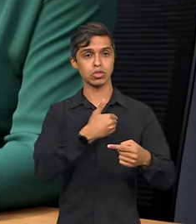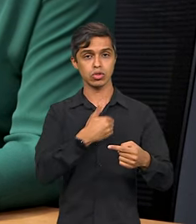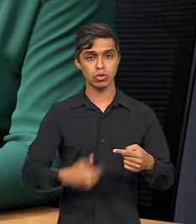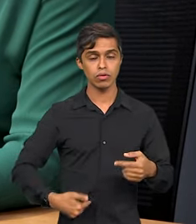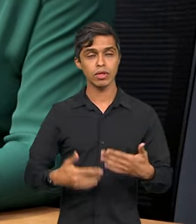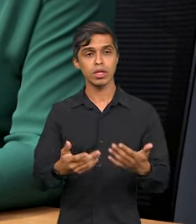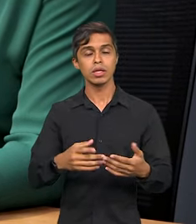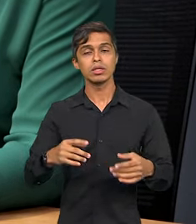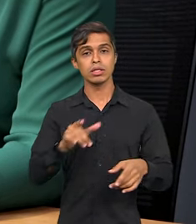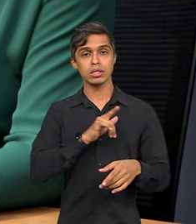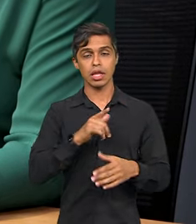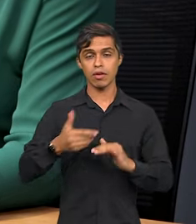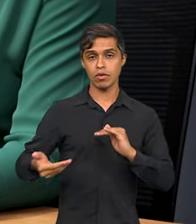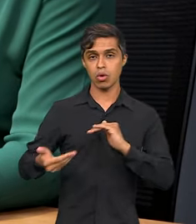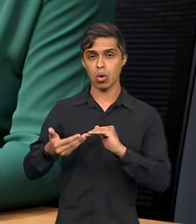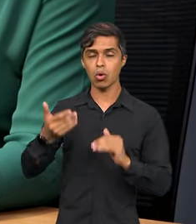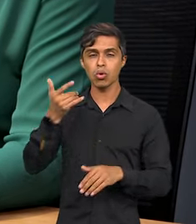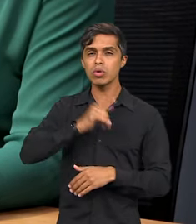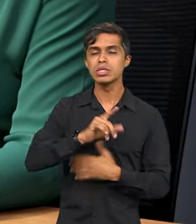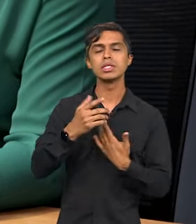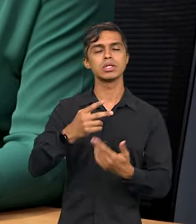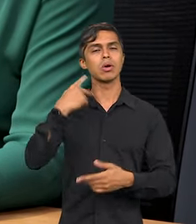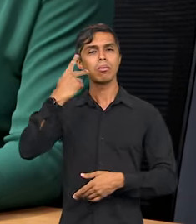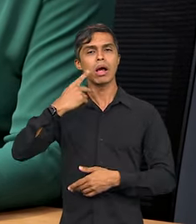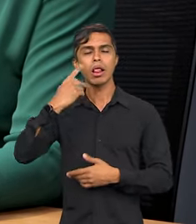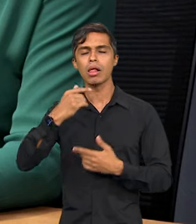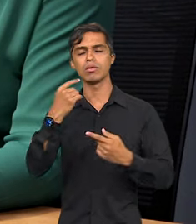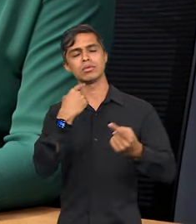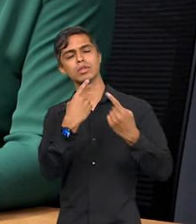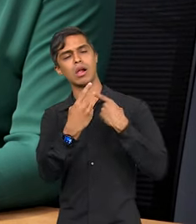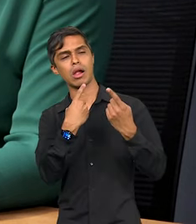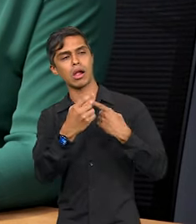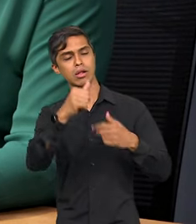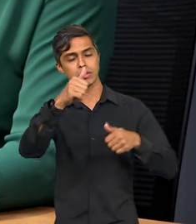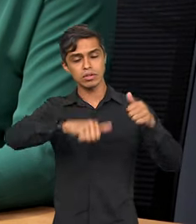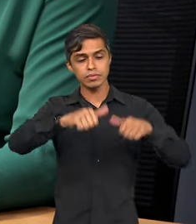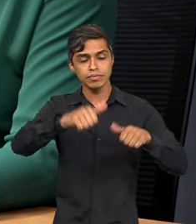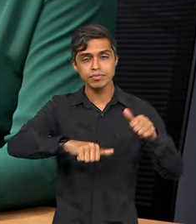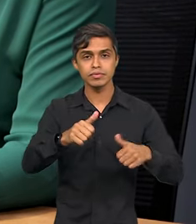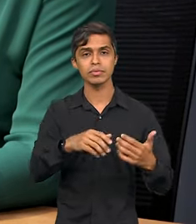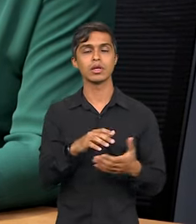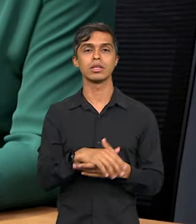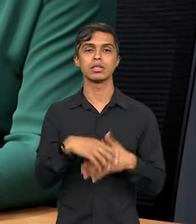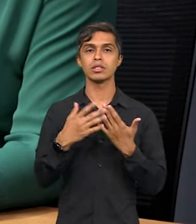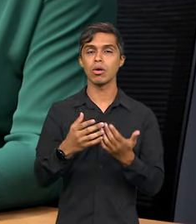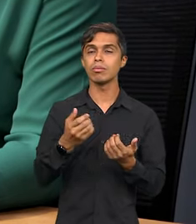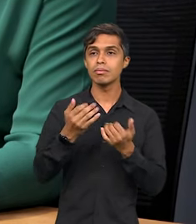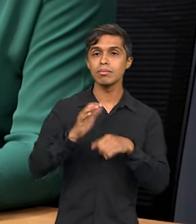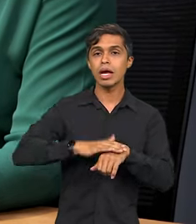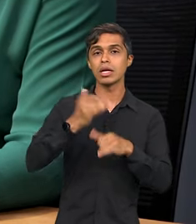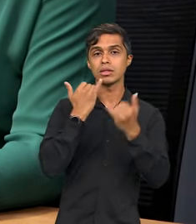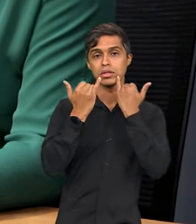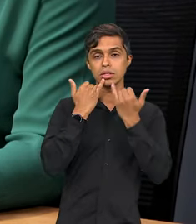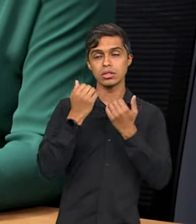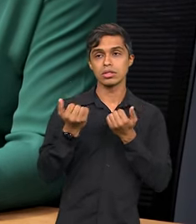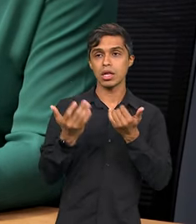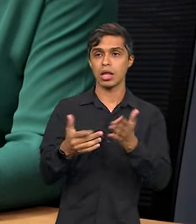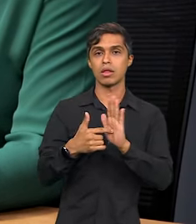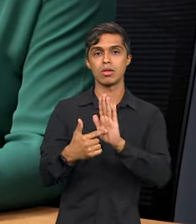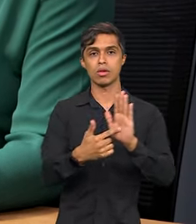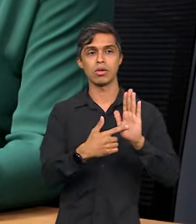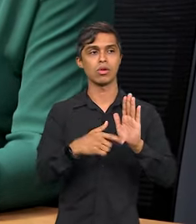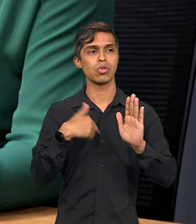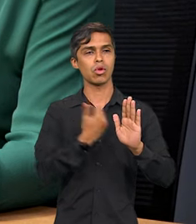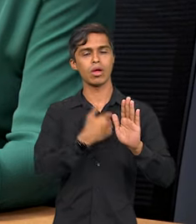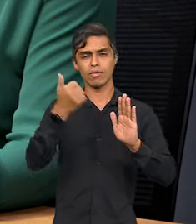foi tomada pelo Parlamento a gente consegue avaliar as políticas públicas e trazer informações para que a gente consiga verificar em que medida